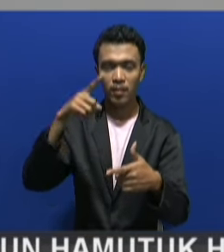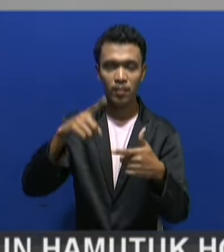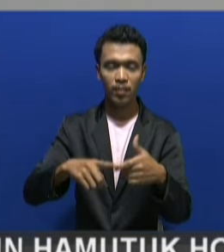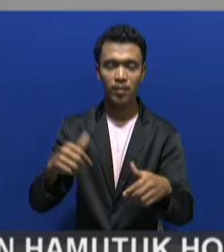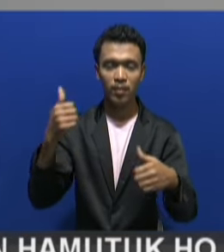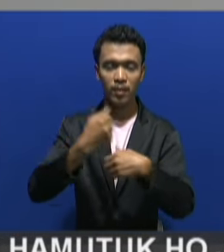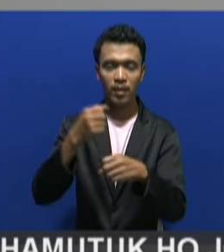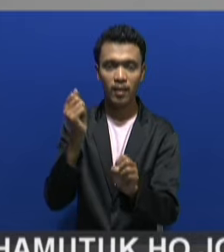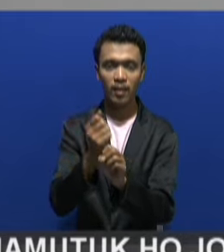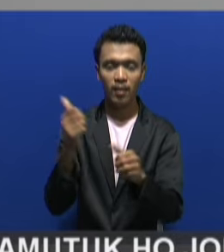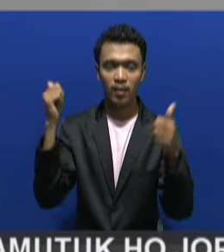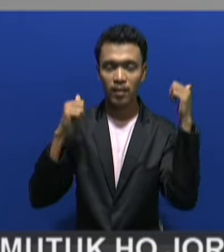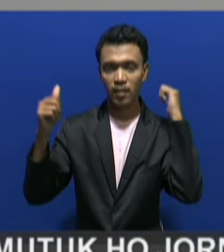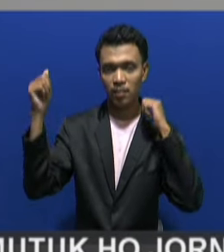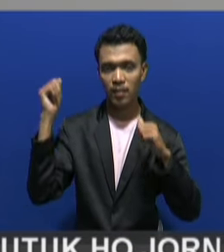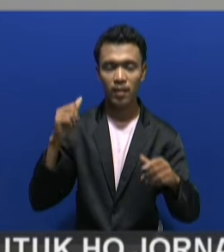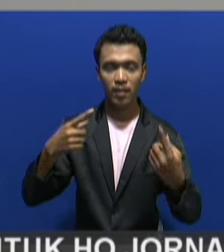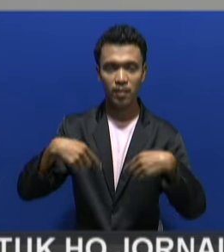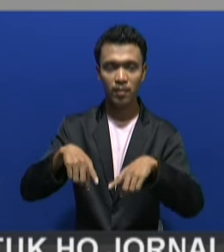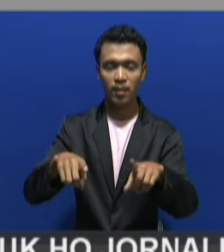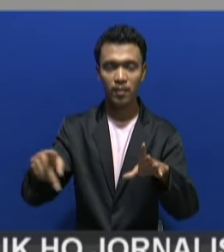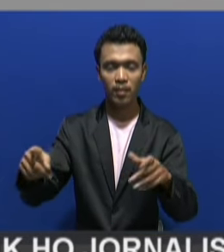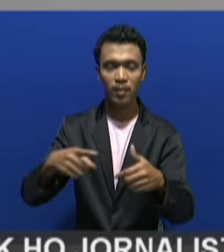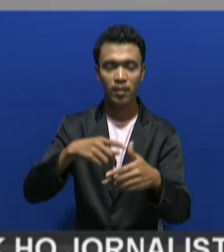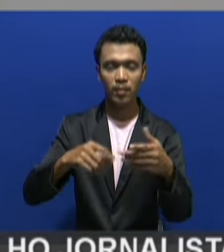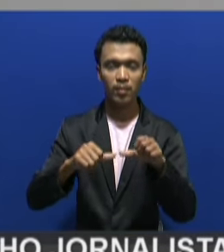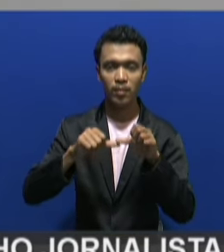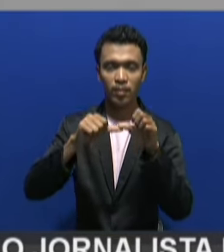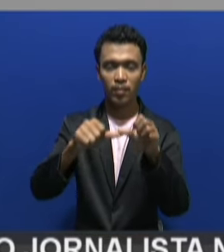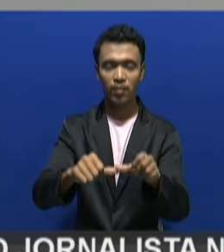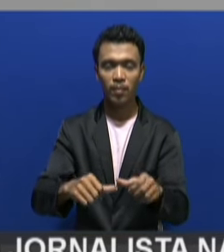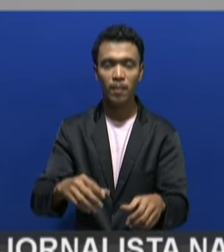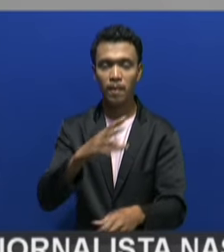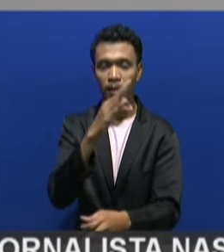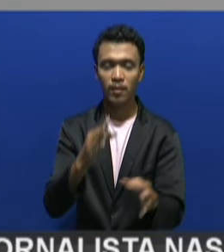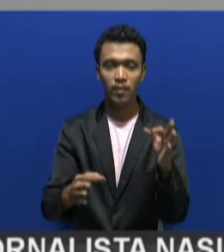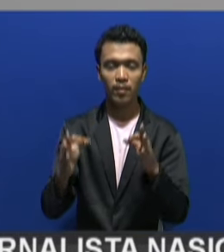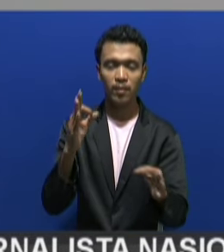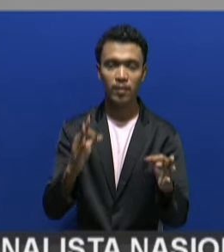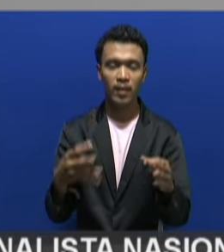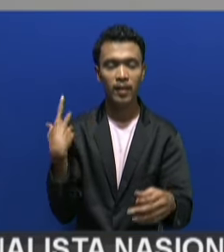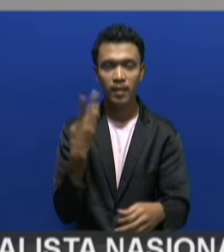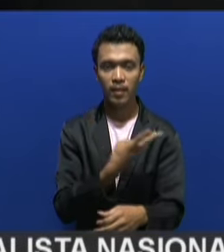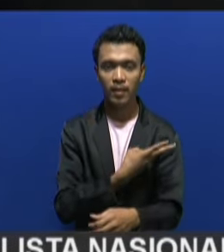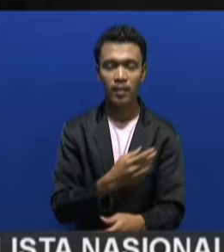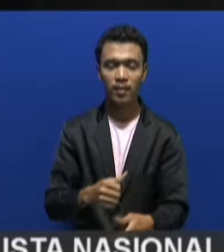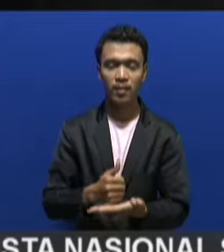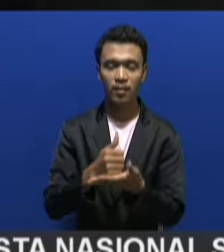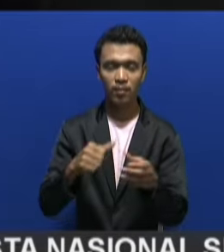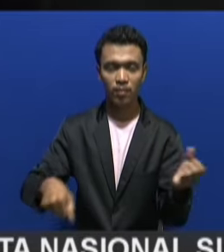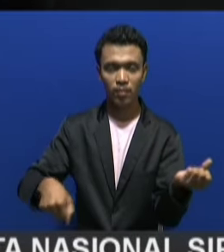melakukan kunjungan berikutnya untuk kemudian menindaklanjuti apa-apa yang kemudian sudah kita akan sepakati.